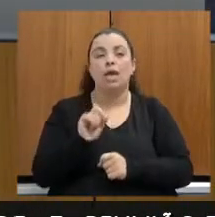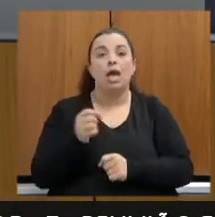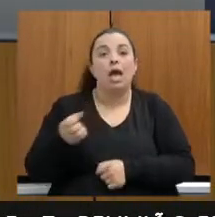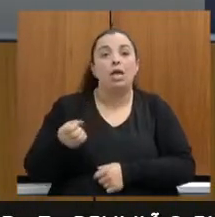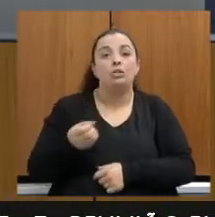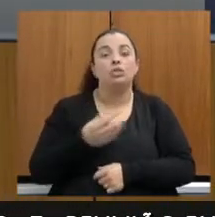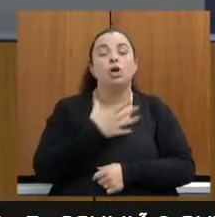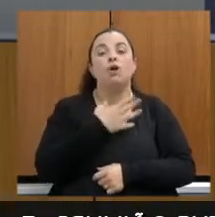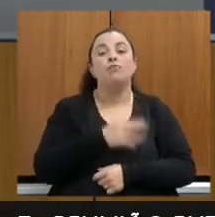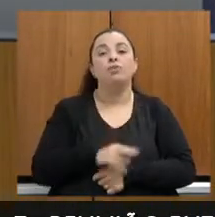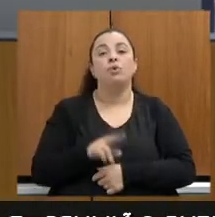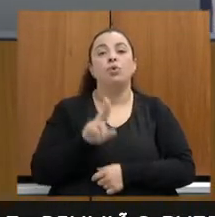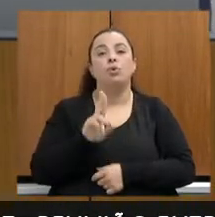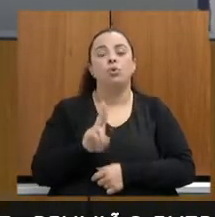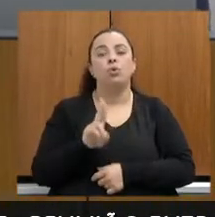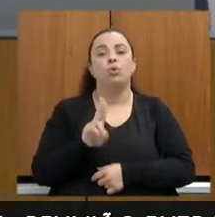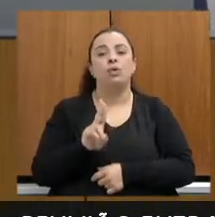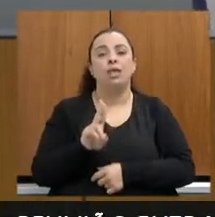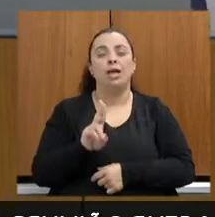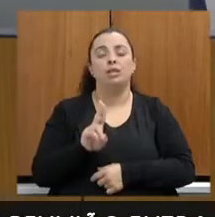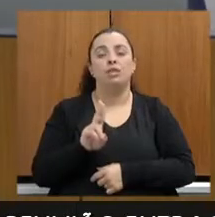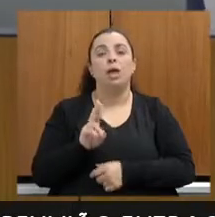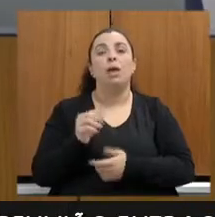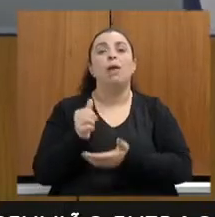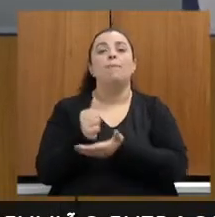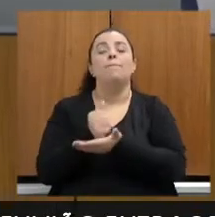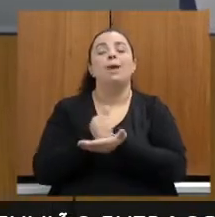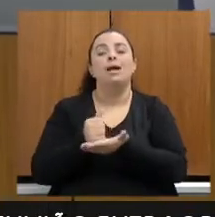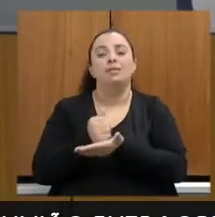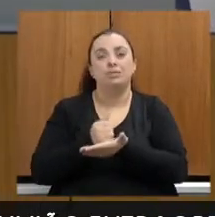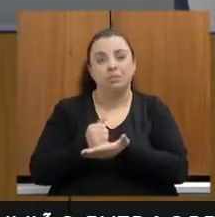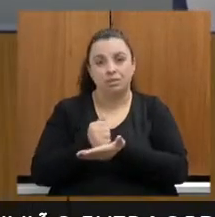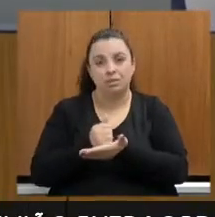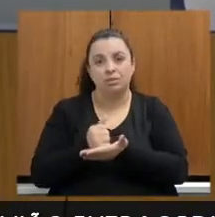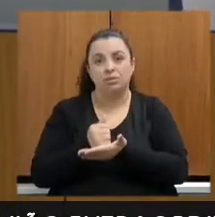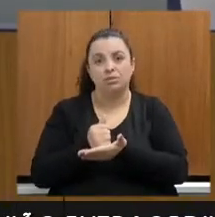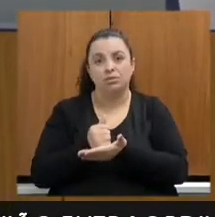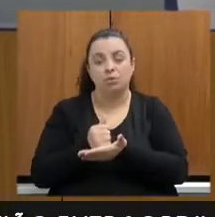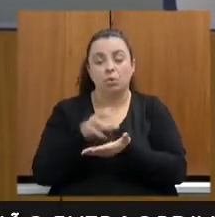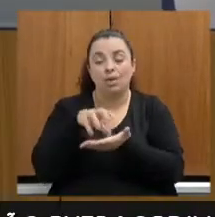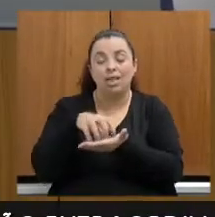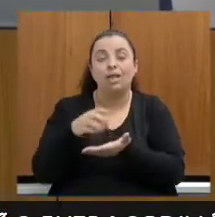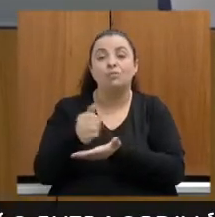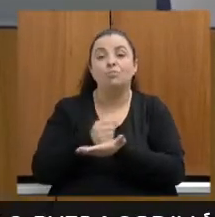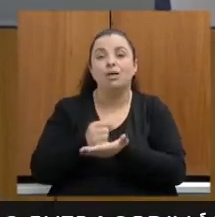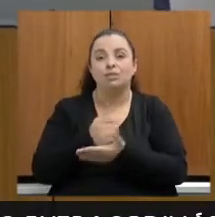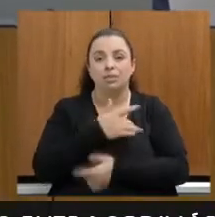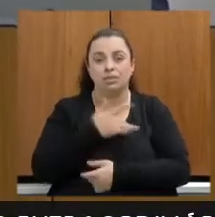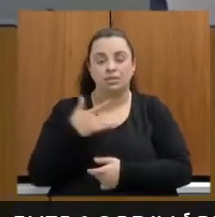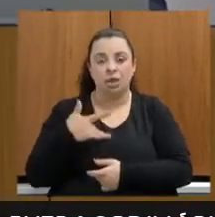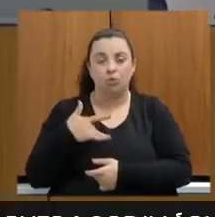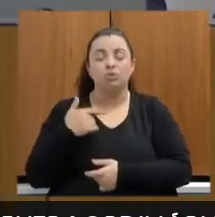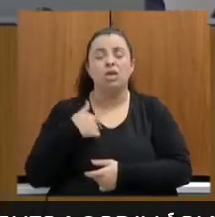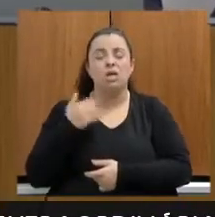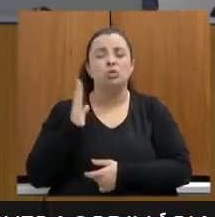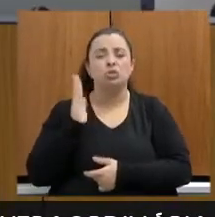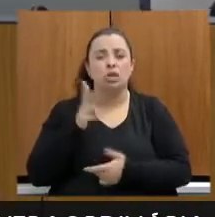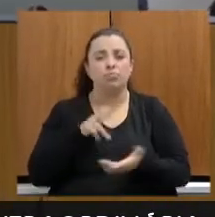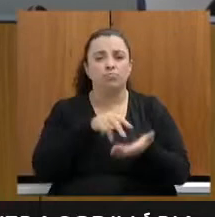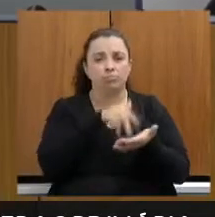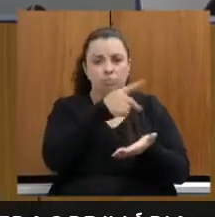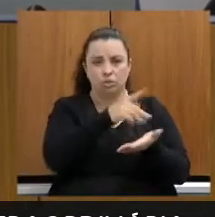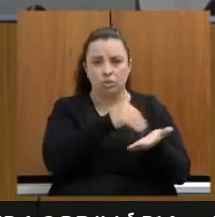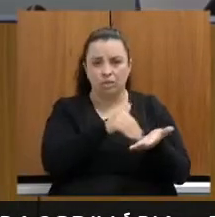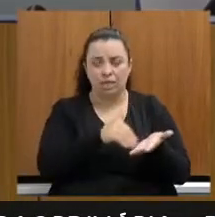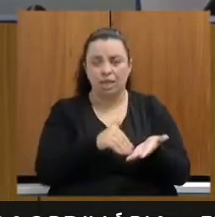de saúde sou se recorda que eu estive no seu gabinete e levanta a demanda de alguns municípios